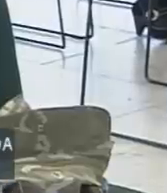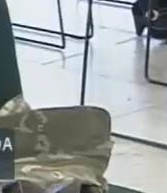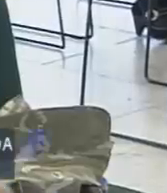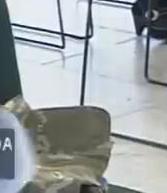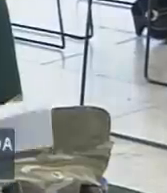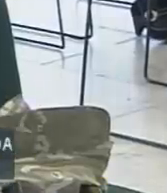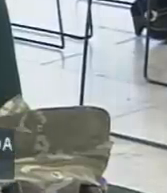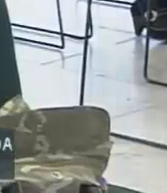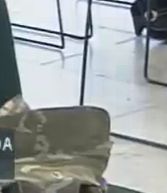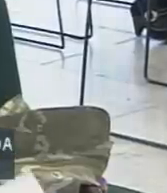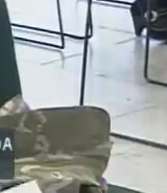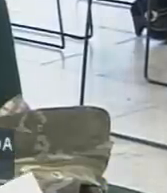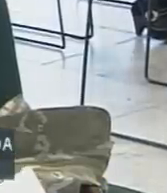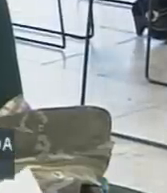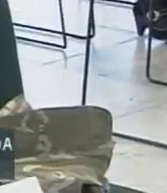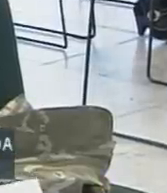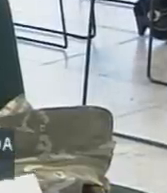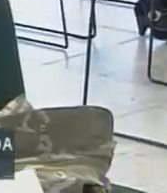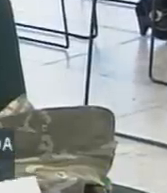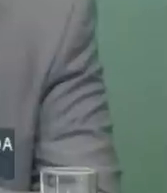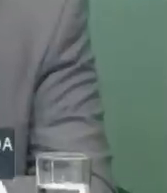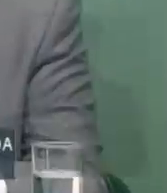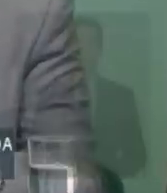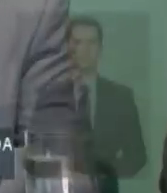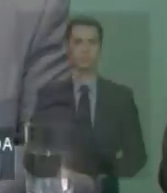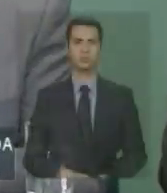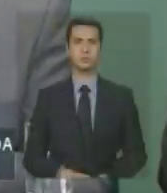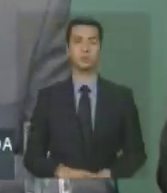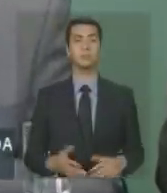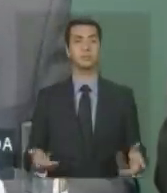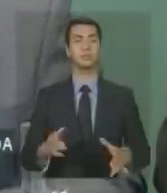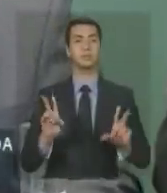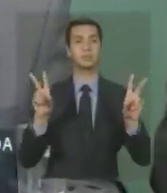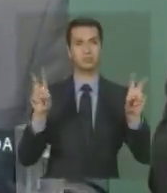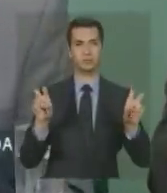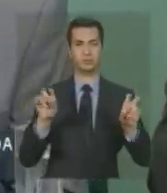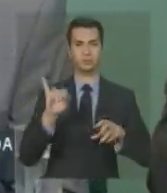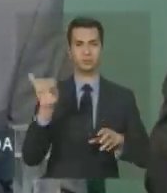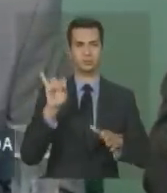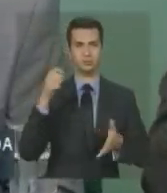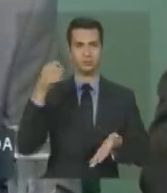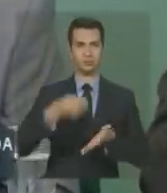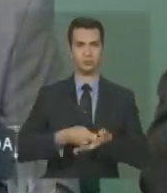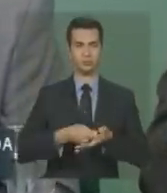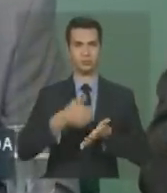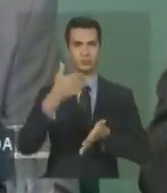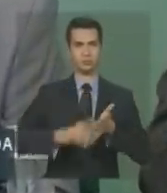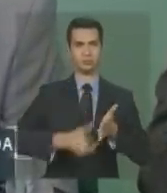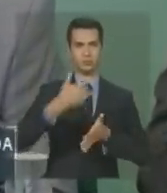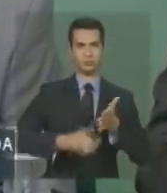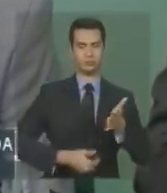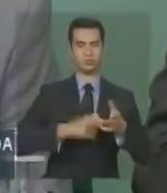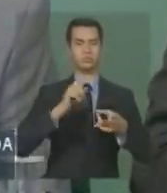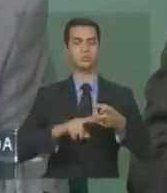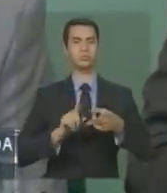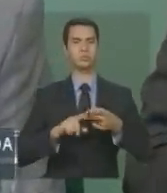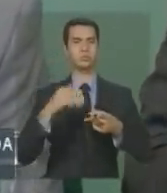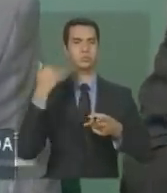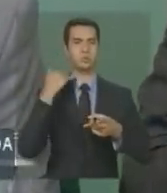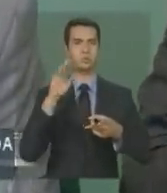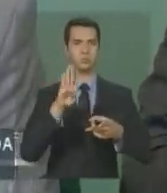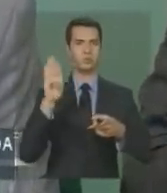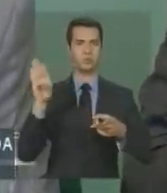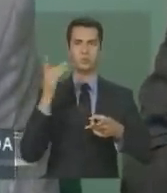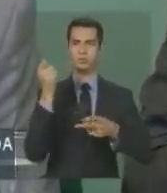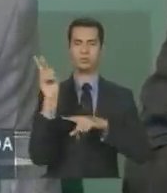equipamentos e quanto à desoneração e a linha de crédito que o Banco do Brasil agora passa a